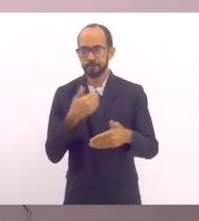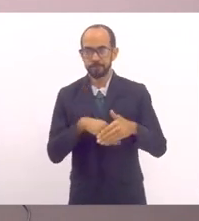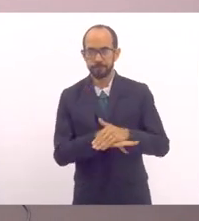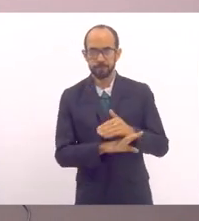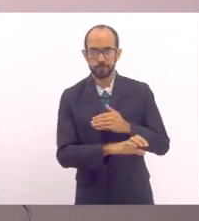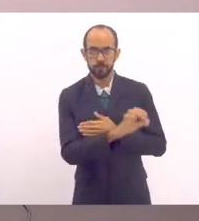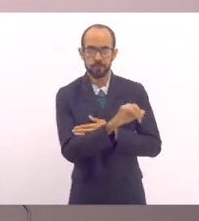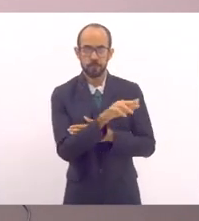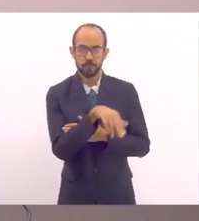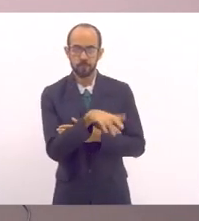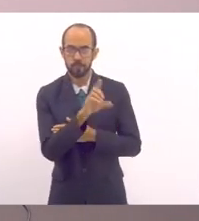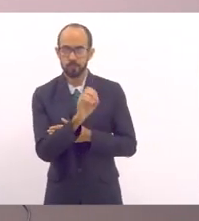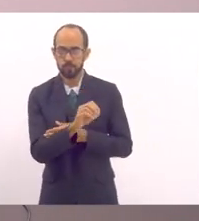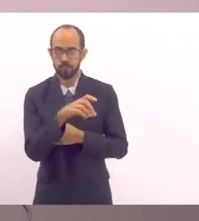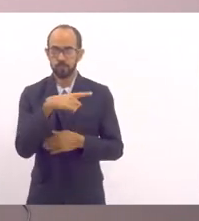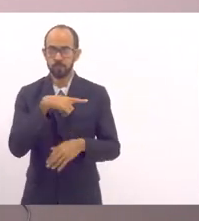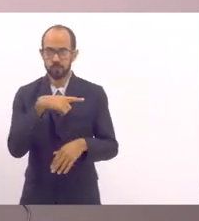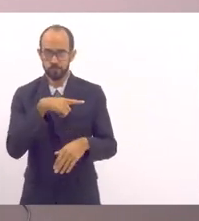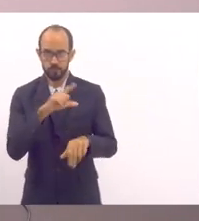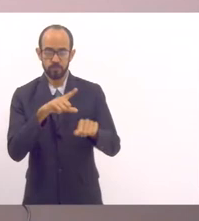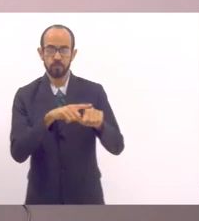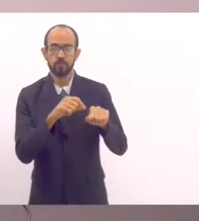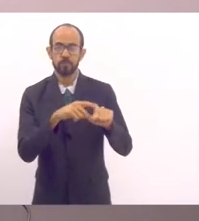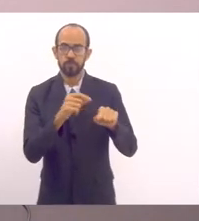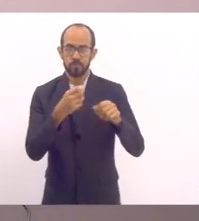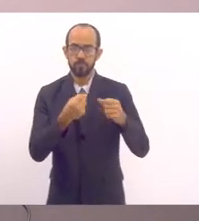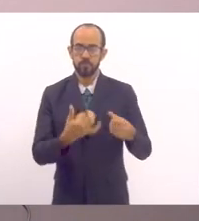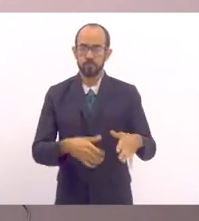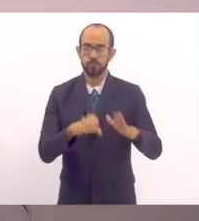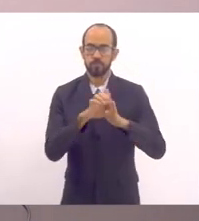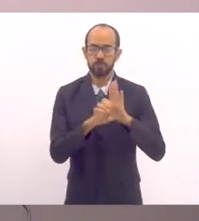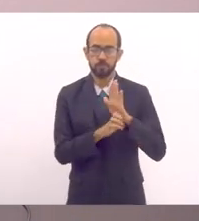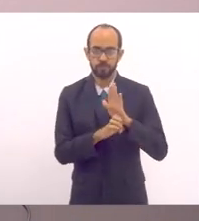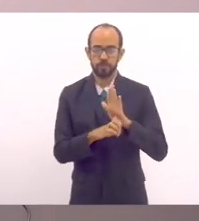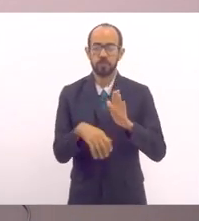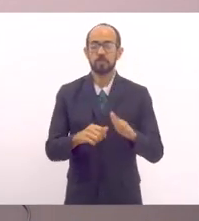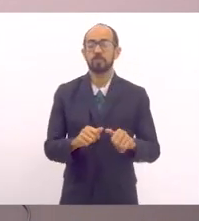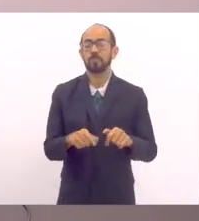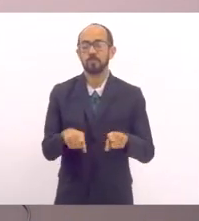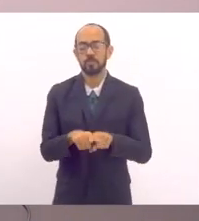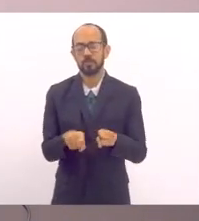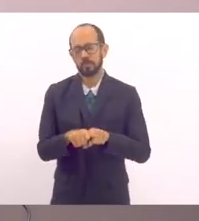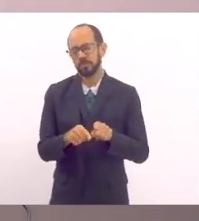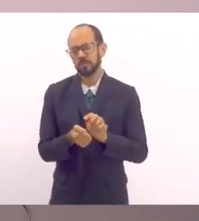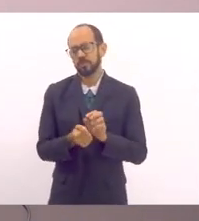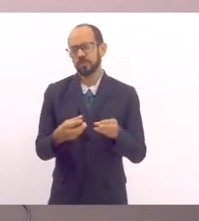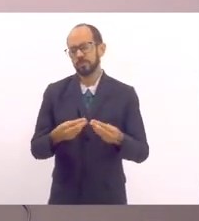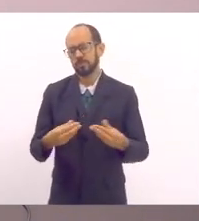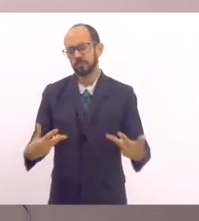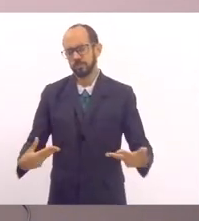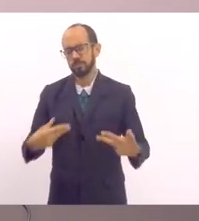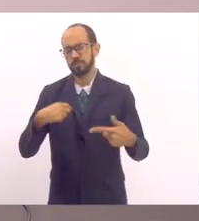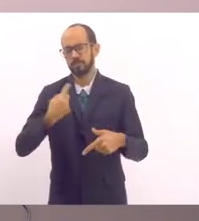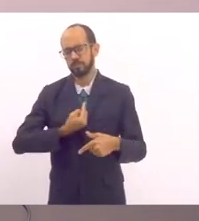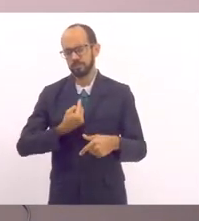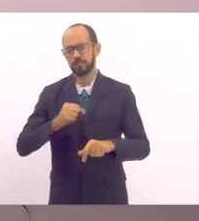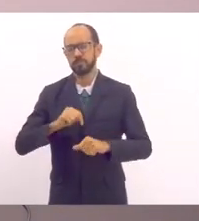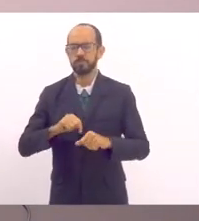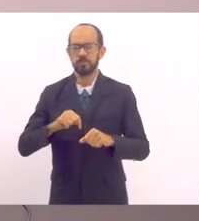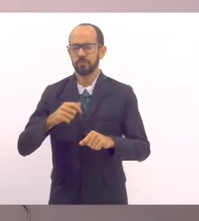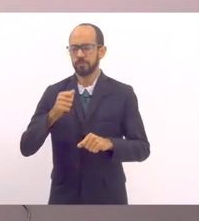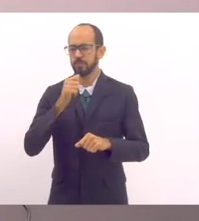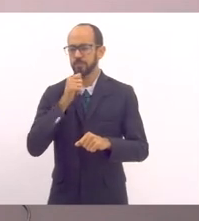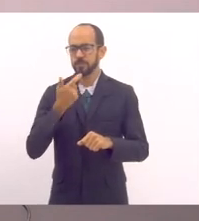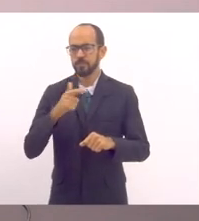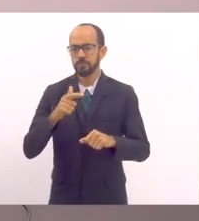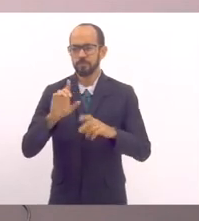já essa emenda, né, do deputado também, junto com os demais. Tem muita coisa. Eu acho que muita gente ainda não estava